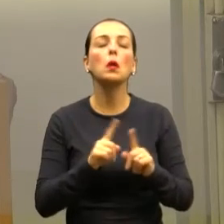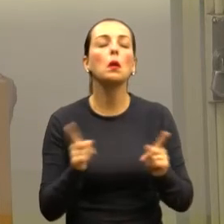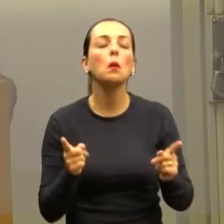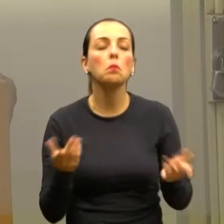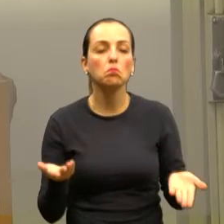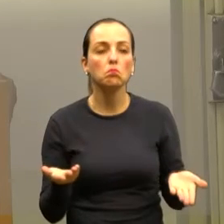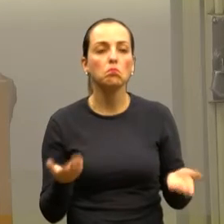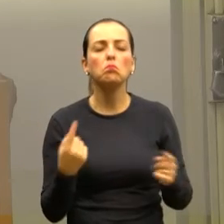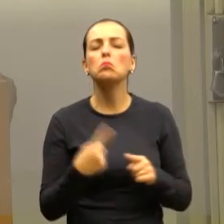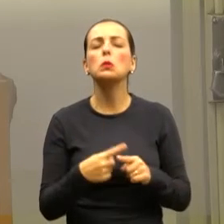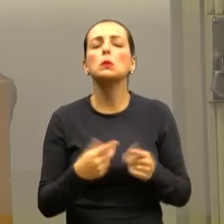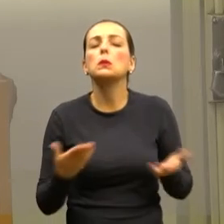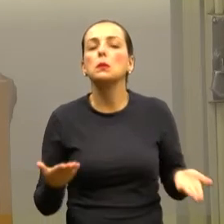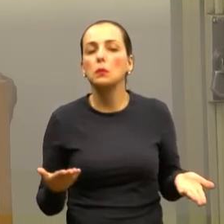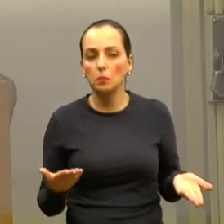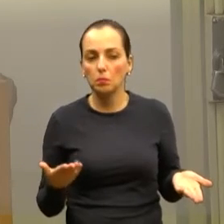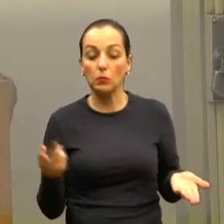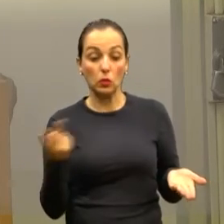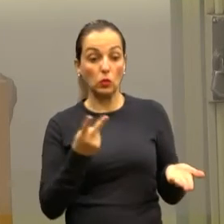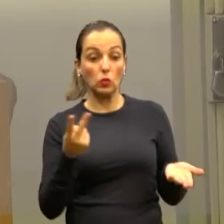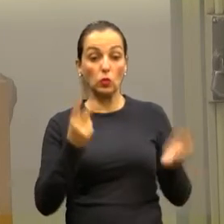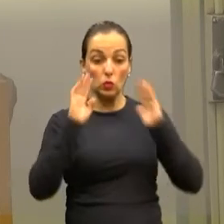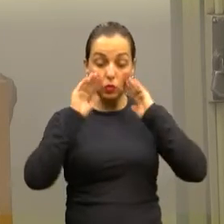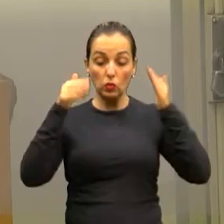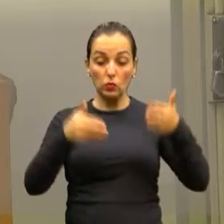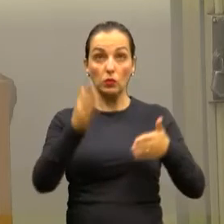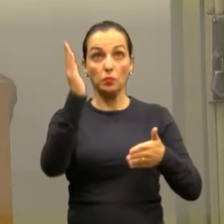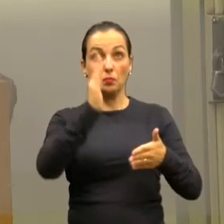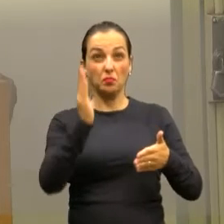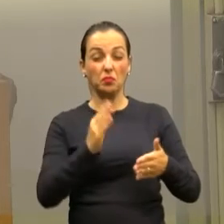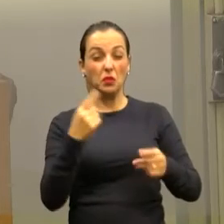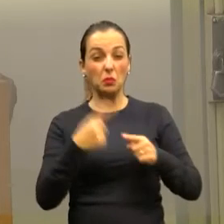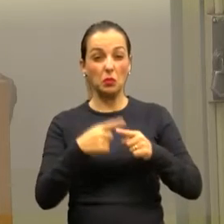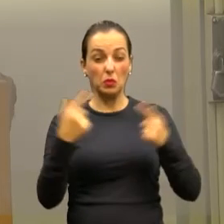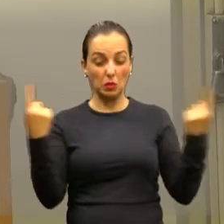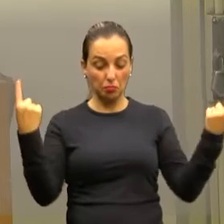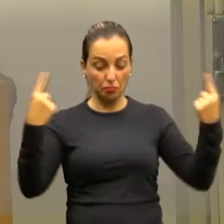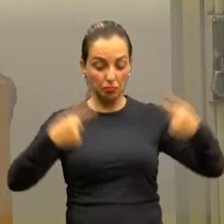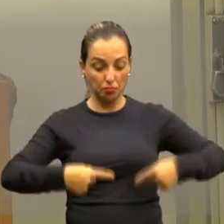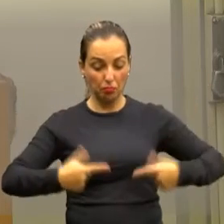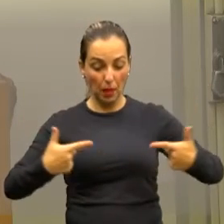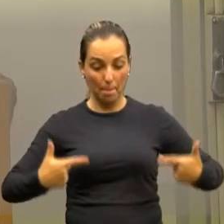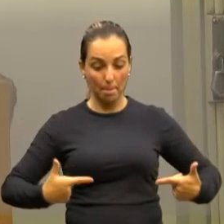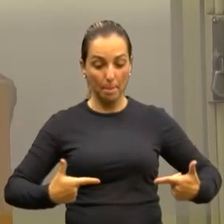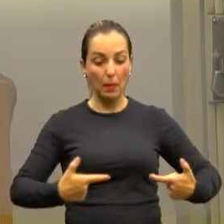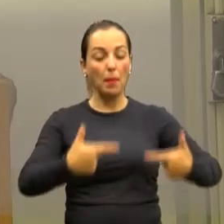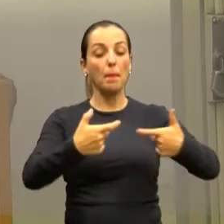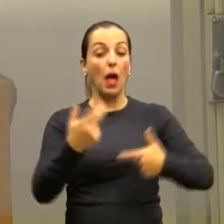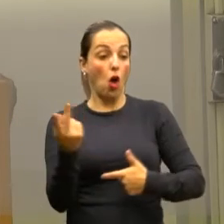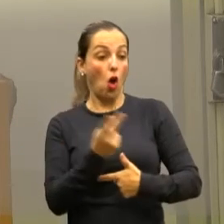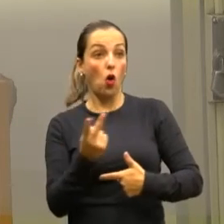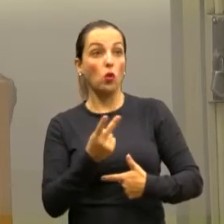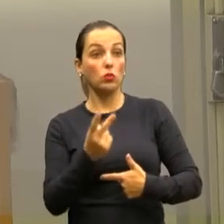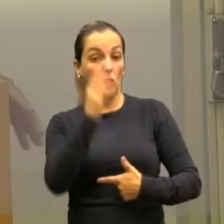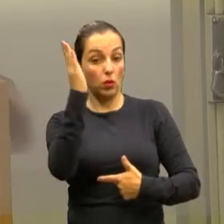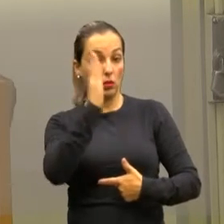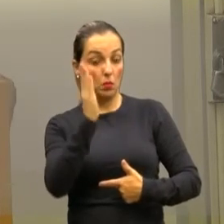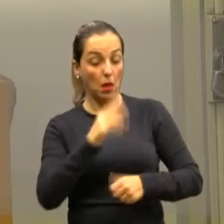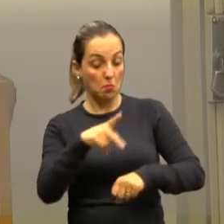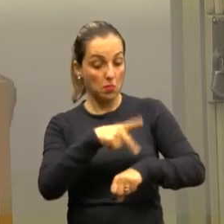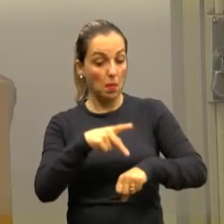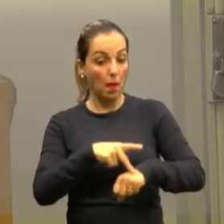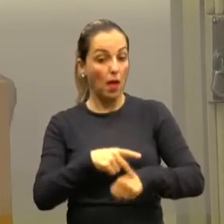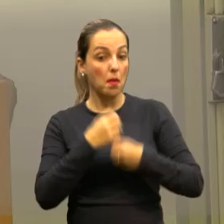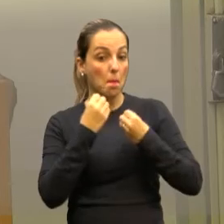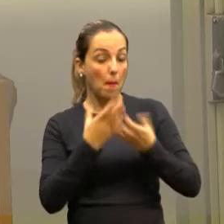não sei porque não não é porque essa guerra sendo que as duas pessoas querem bem o país né querem